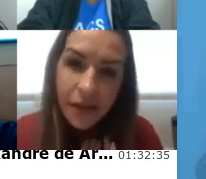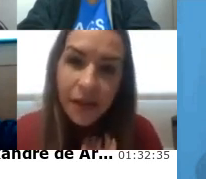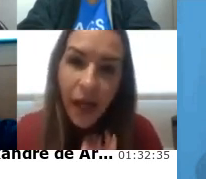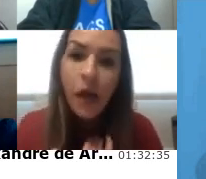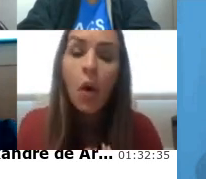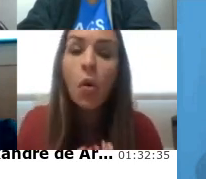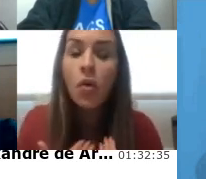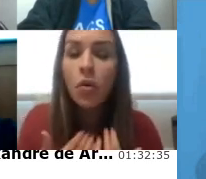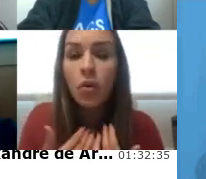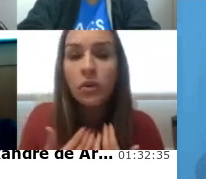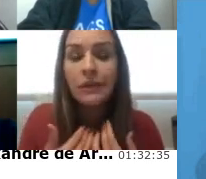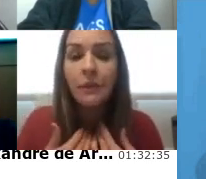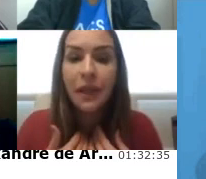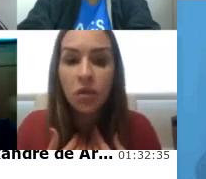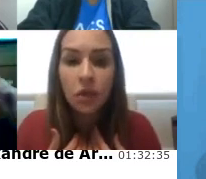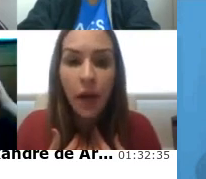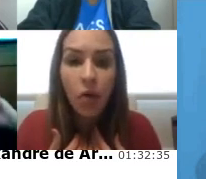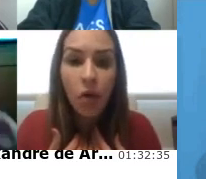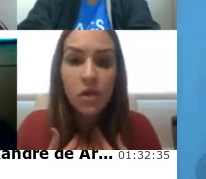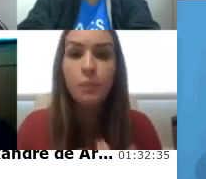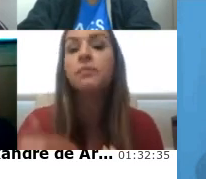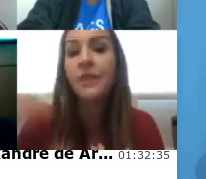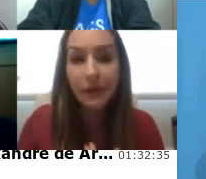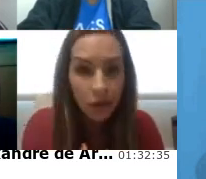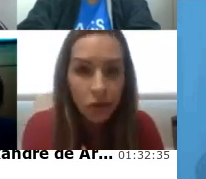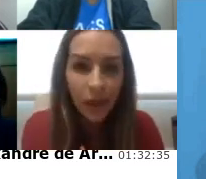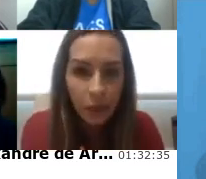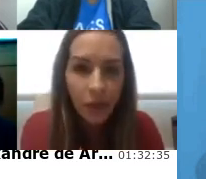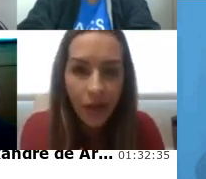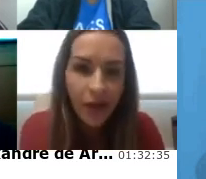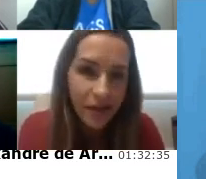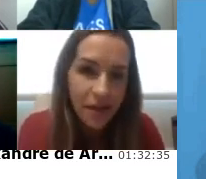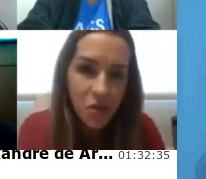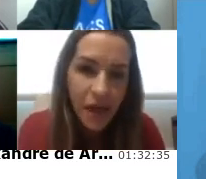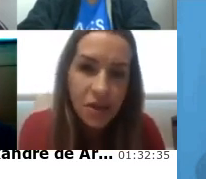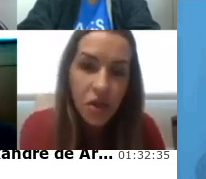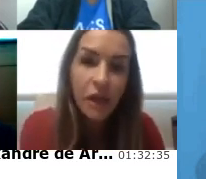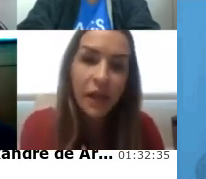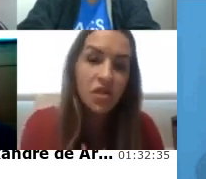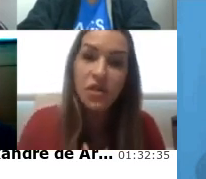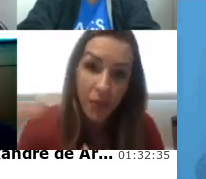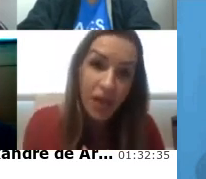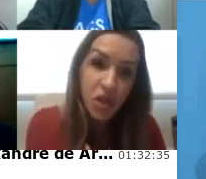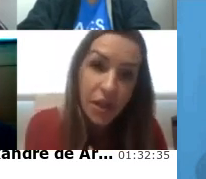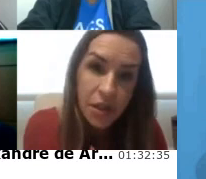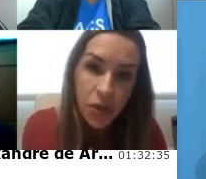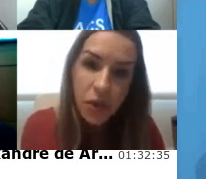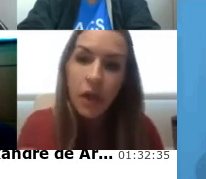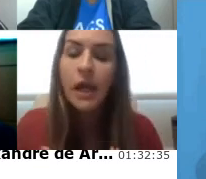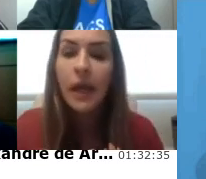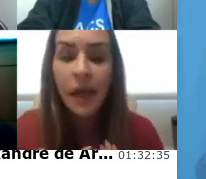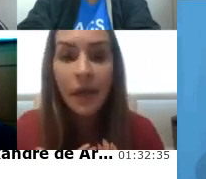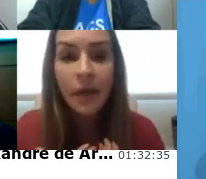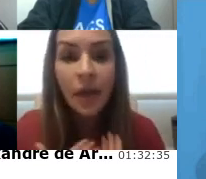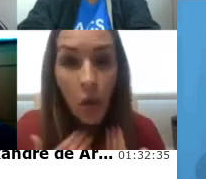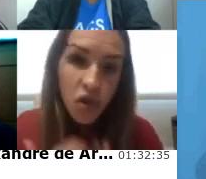paciente né o tratamento da tuberculose de tanto tempo que é que é seis meses né às vezes mais que isso